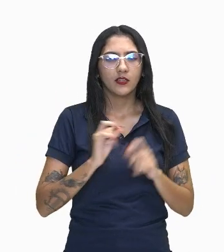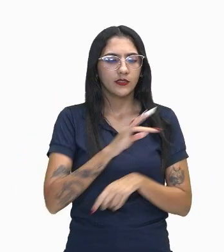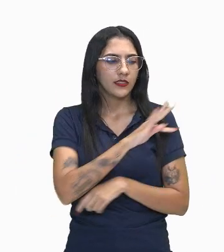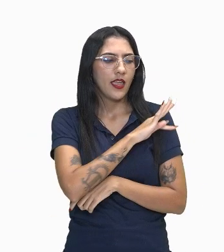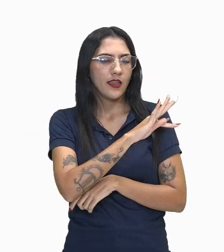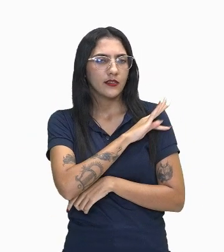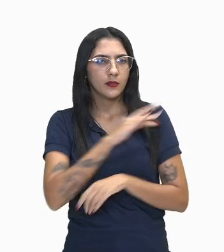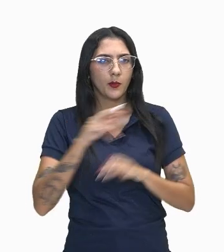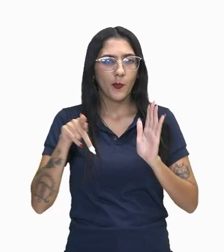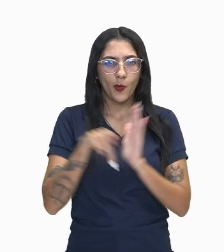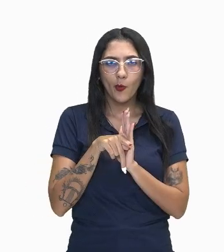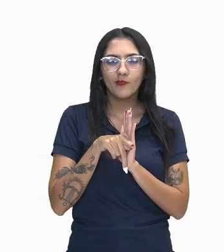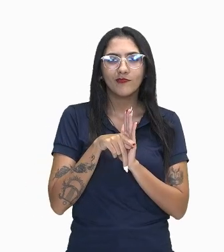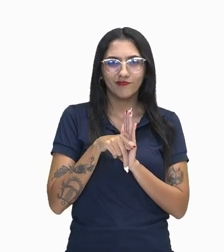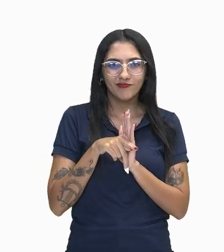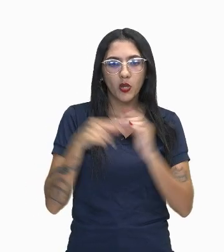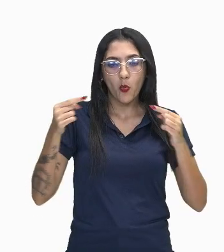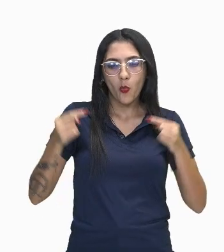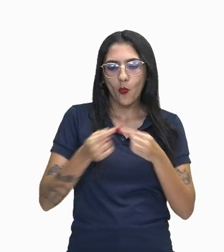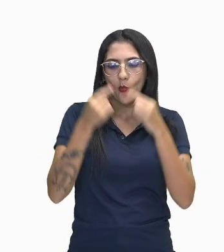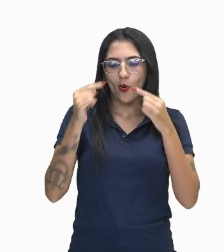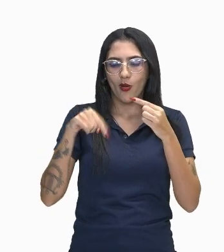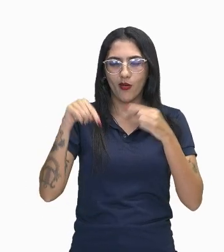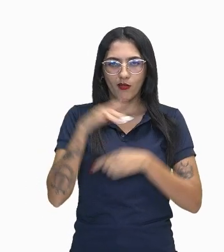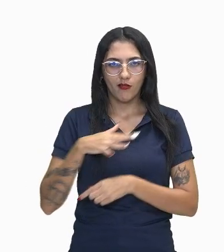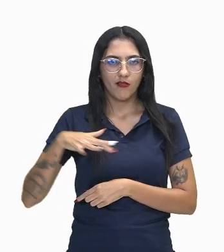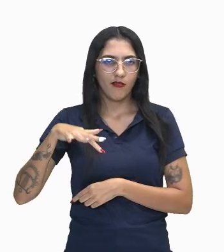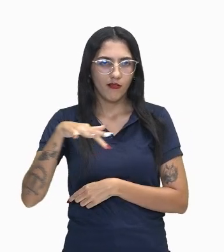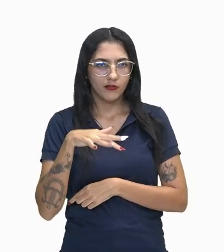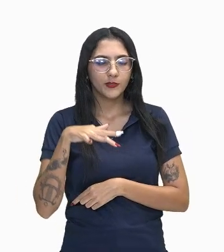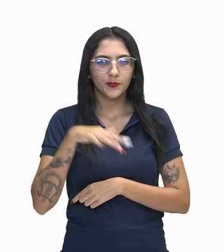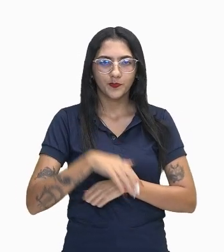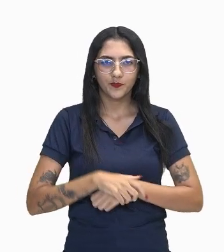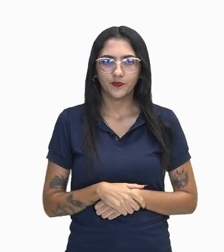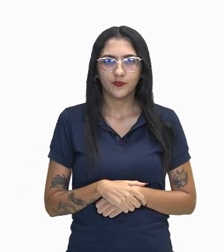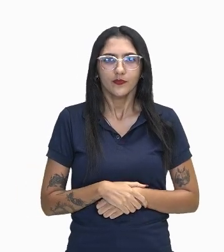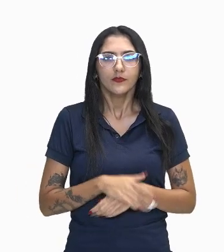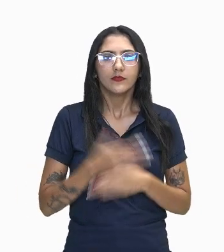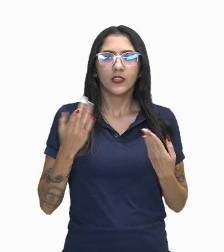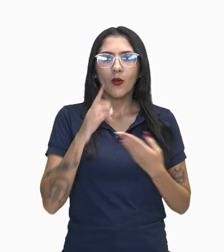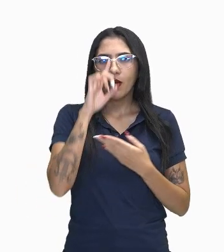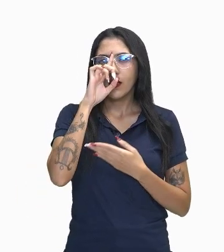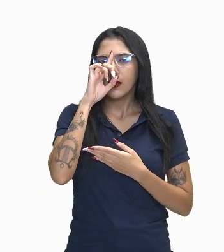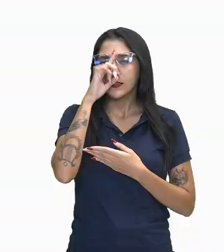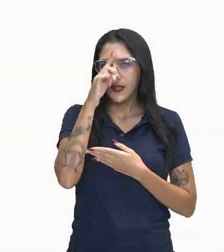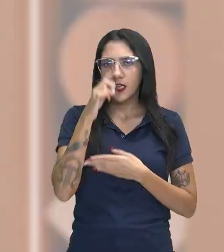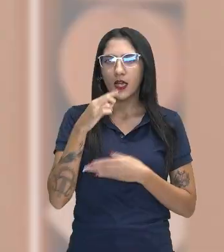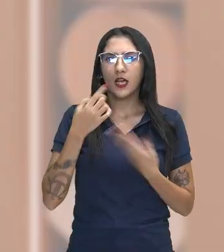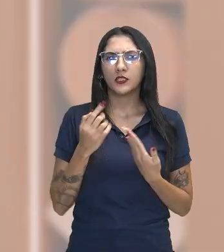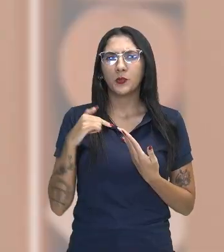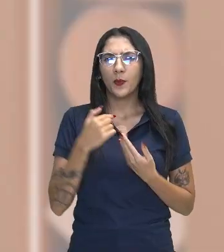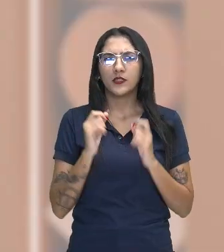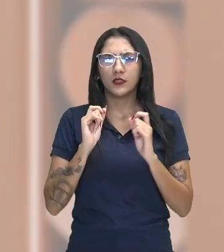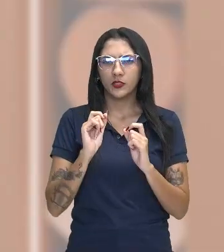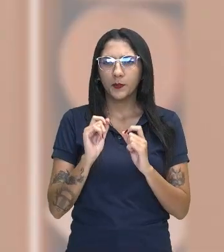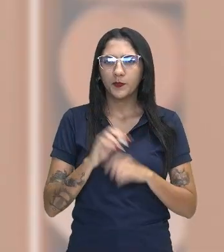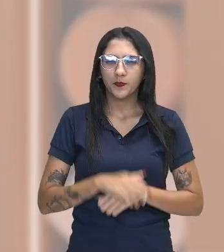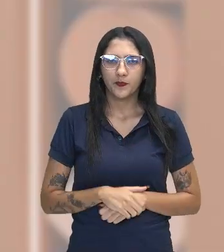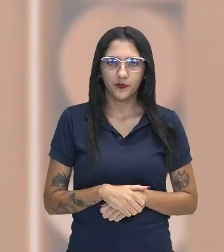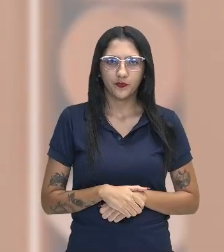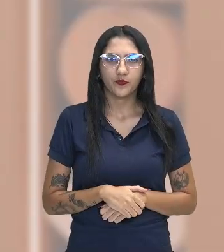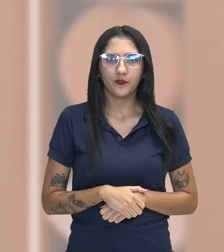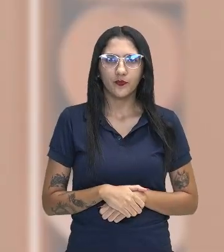agrícolas específicas, tá? Então, a gente observa a importância do solo para a atividade